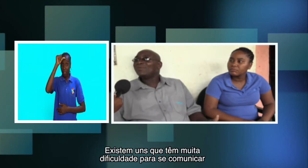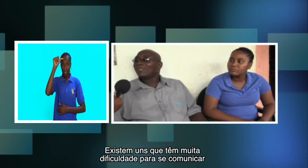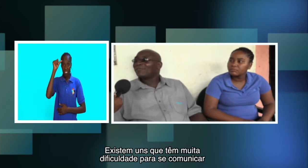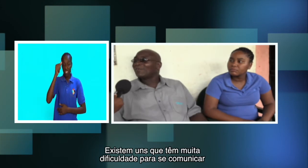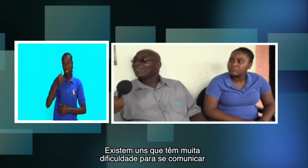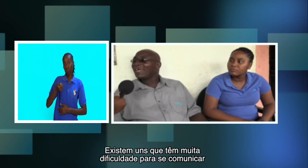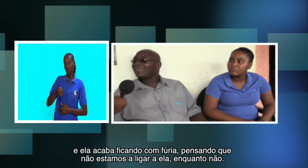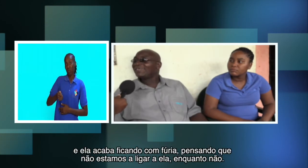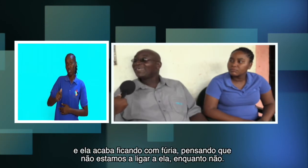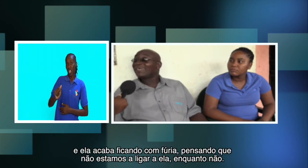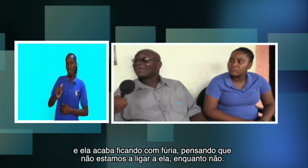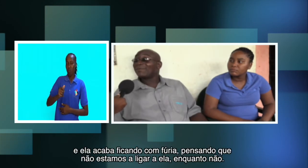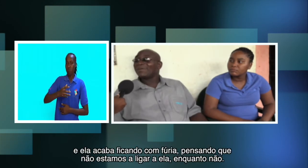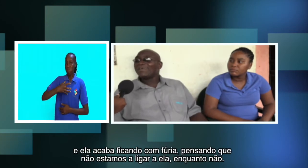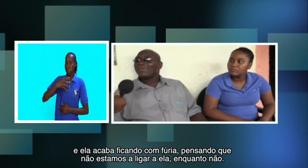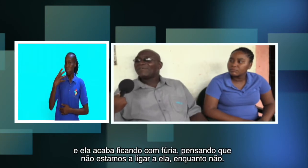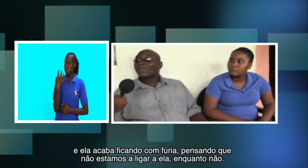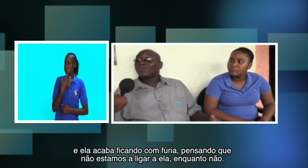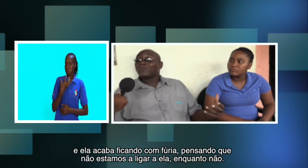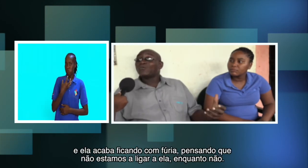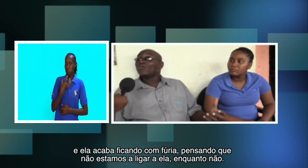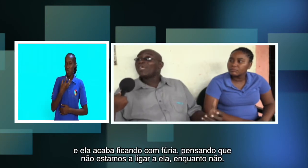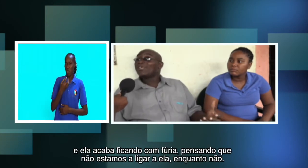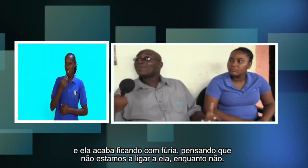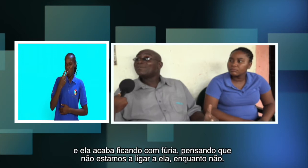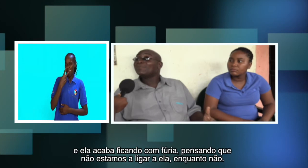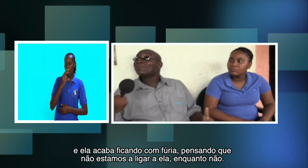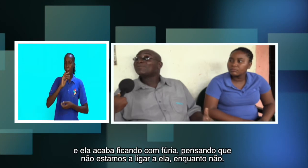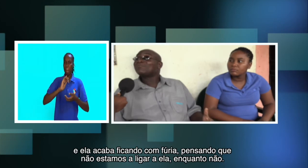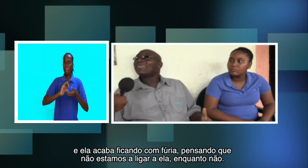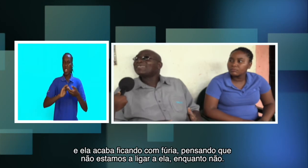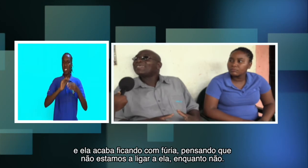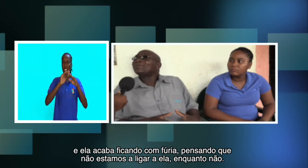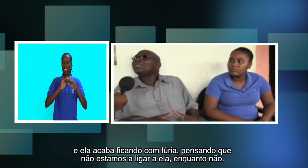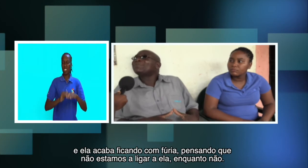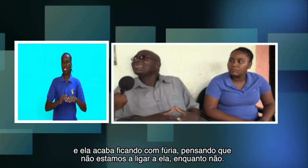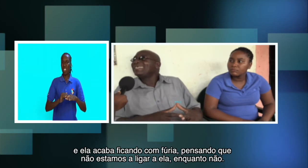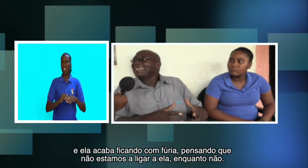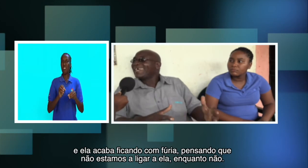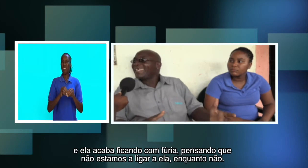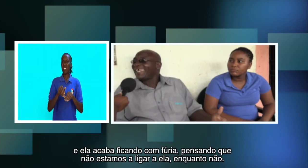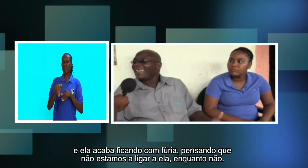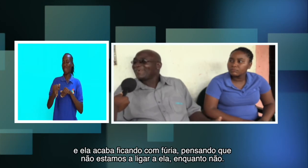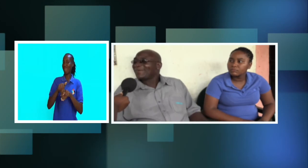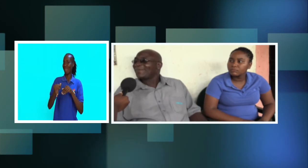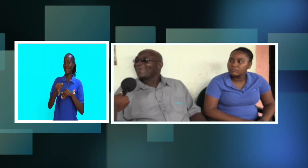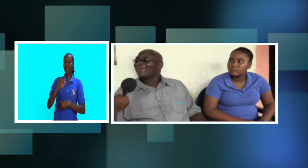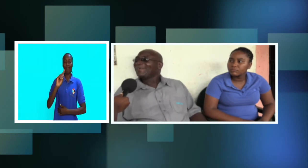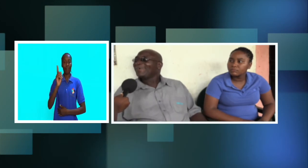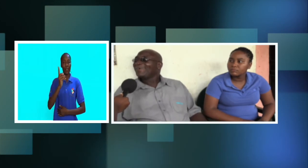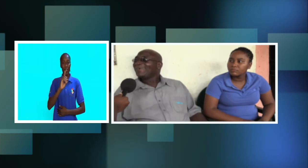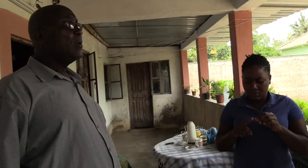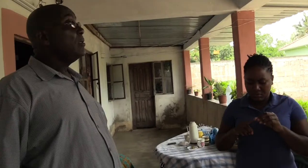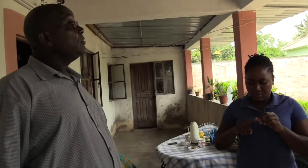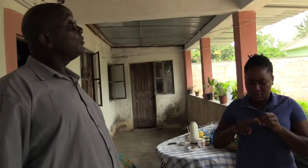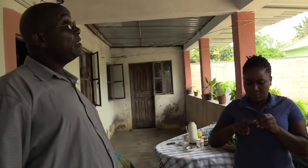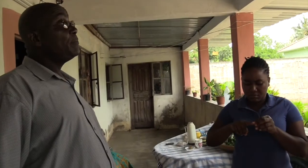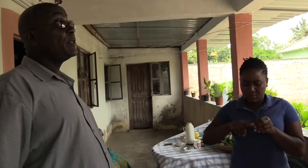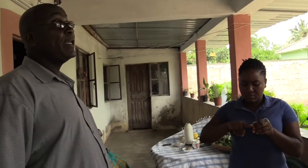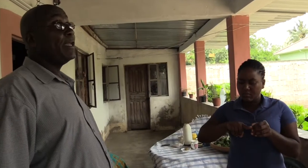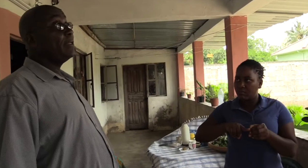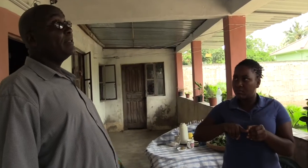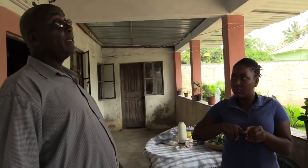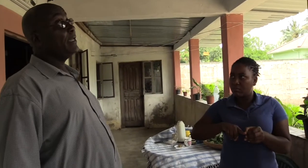impõem muita dificuldade e ela acaba ficando fúria em como parecer que nós estamos a ligar a ela, enquanto não.